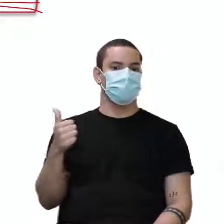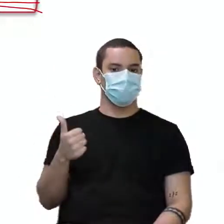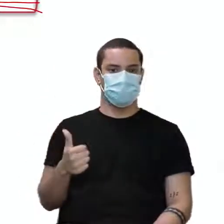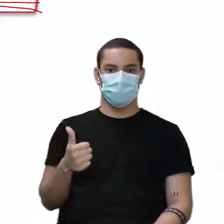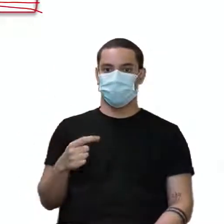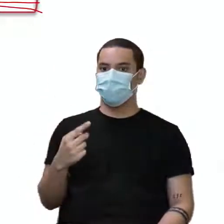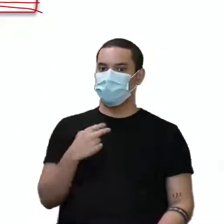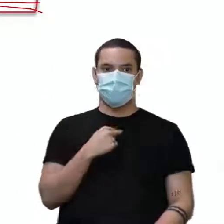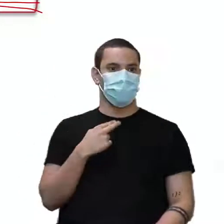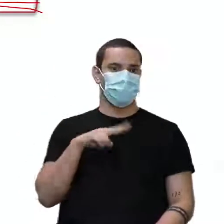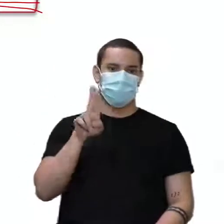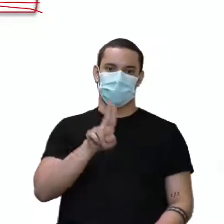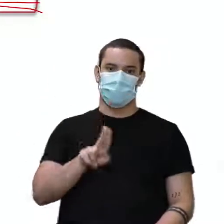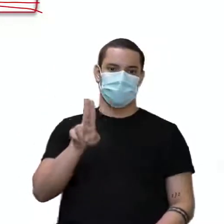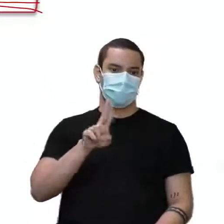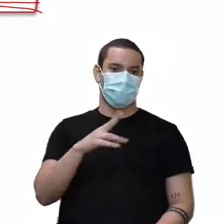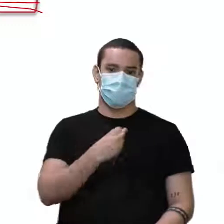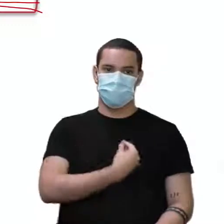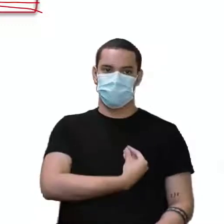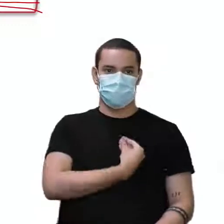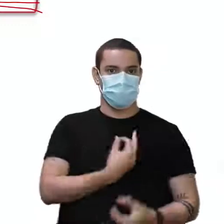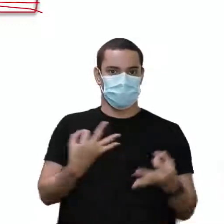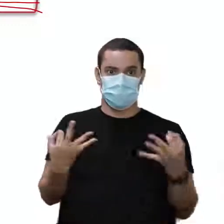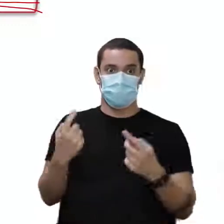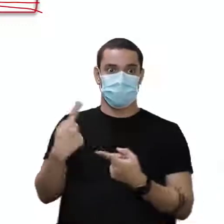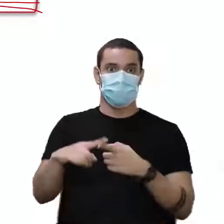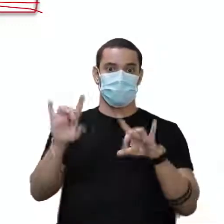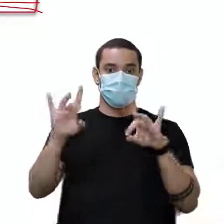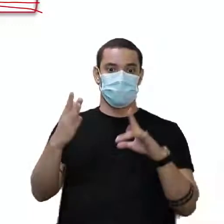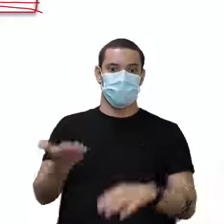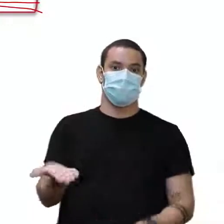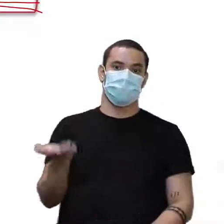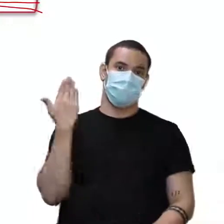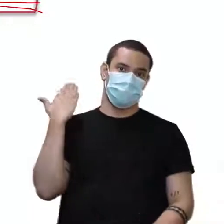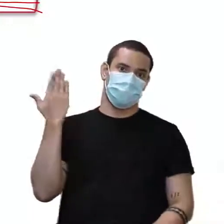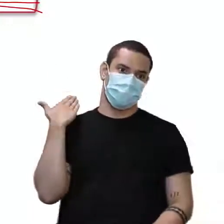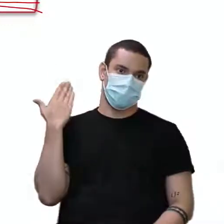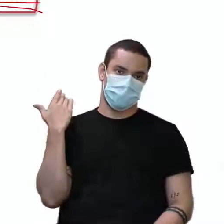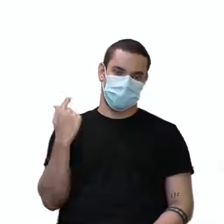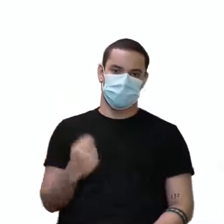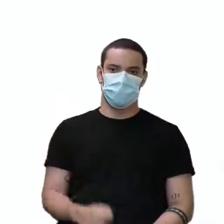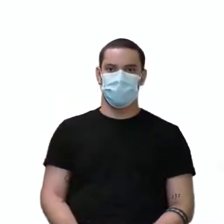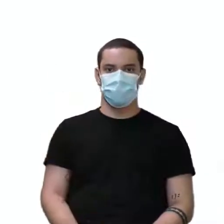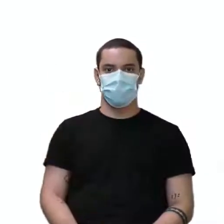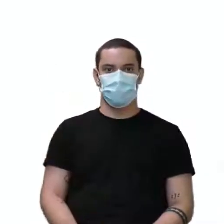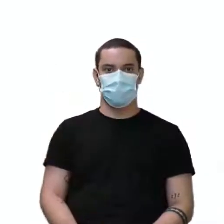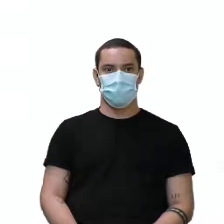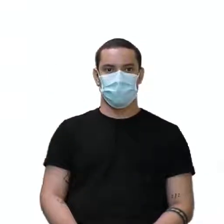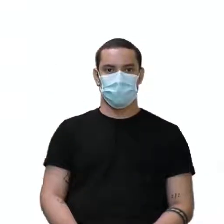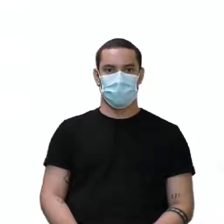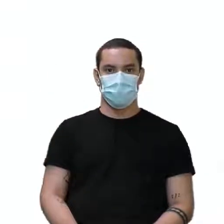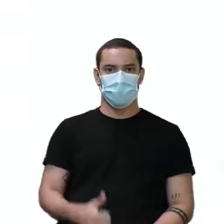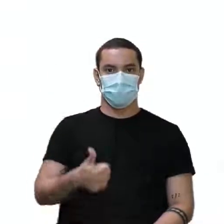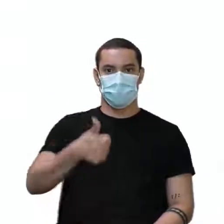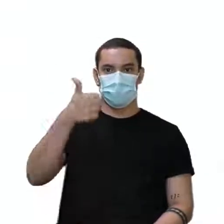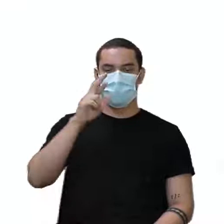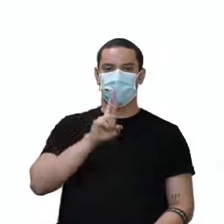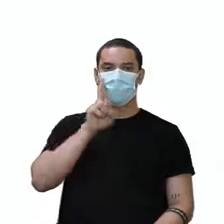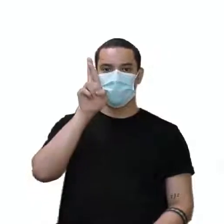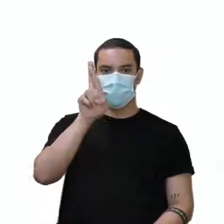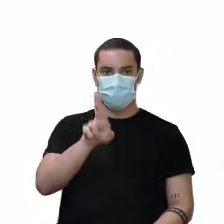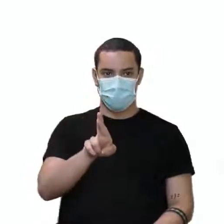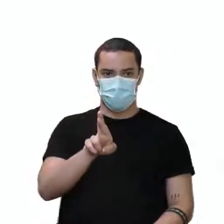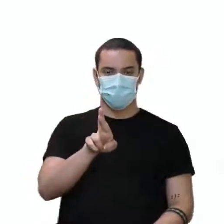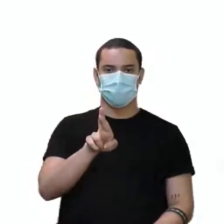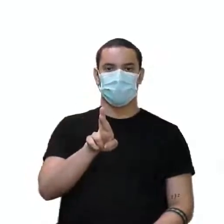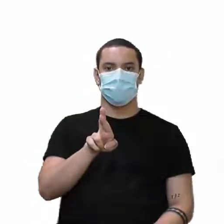usar o presente perfeito. Porque que ele foi específico no tempo, certo? E é isso aí, ó. Na primeira resposta, I've studied